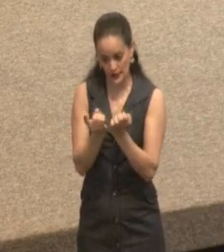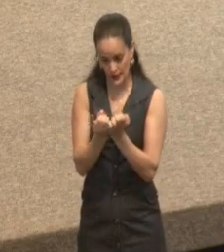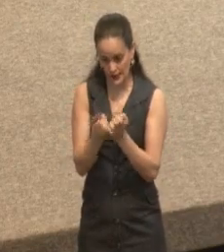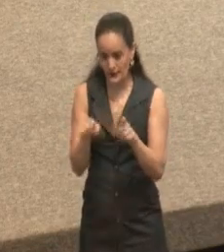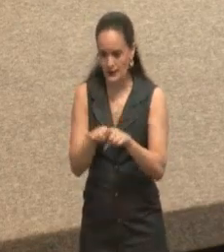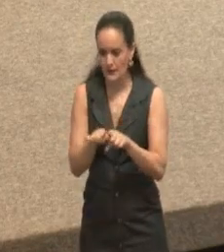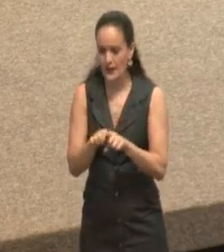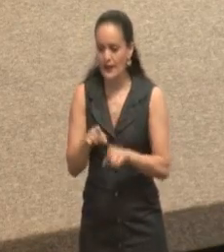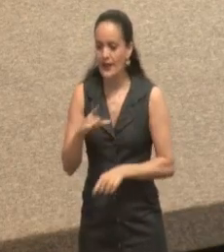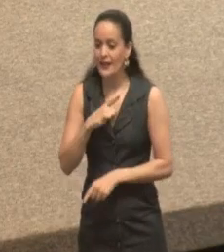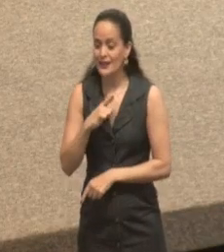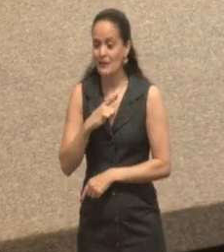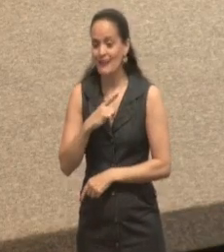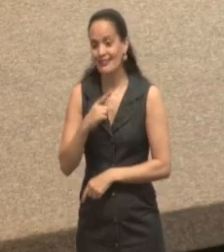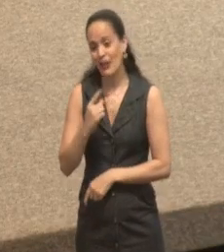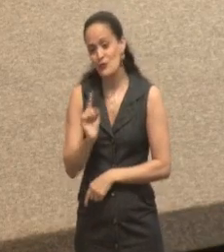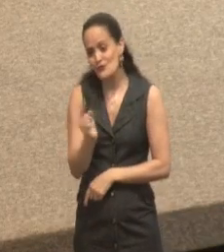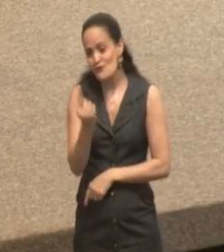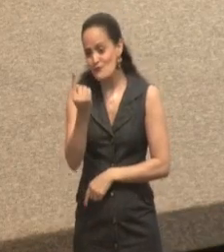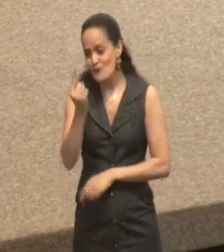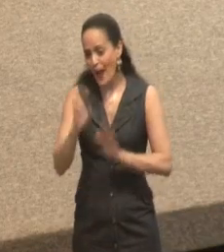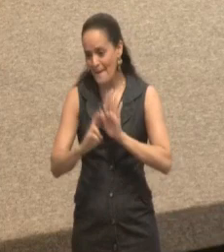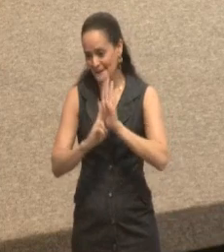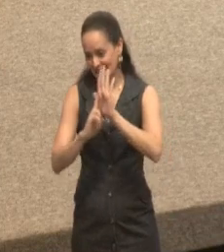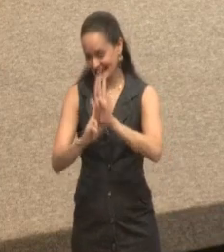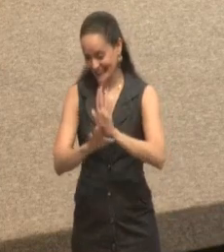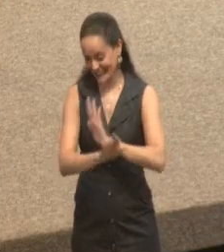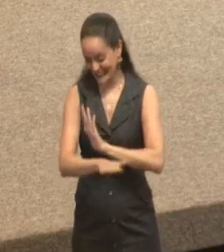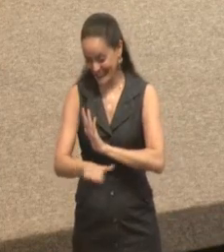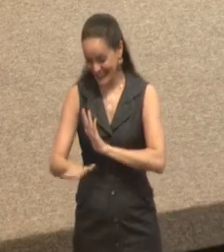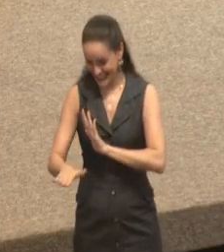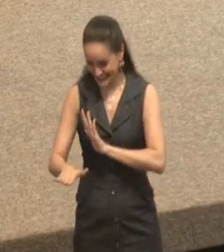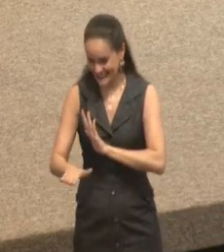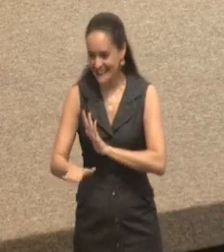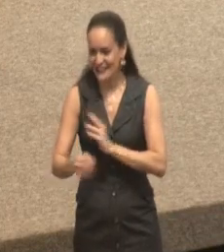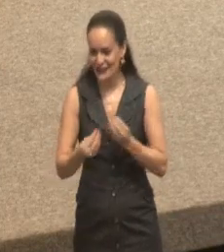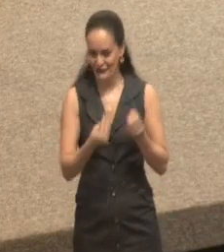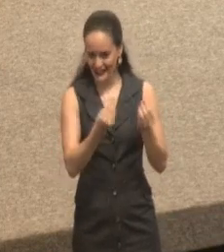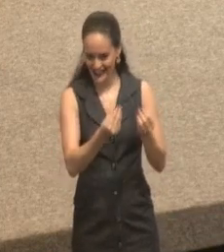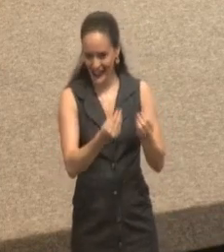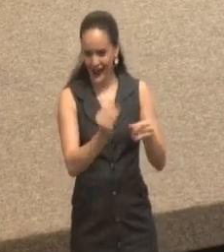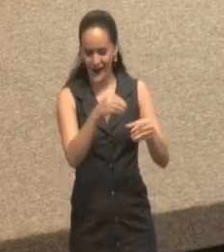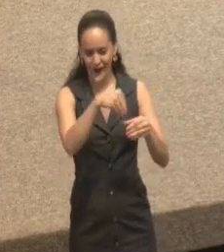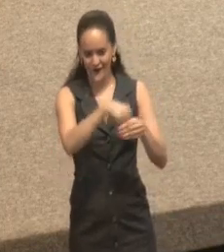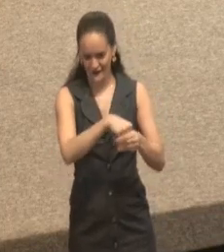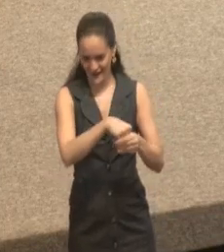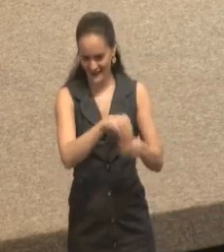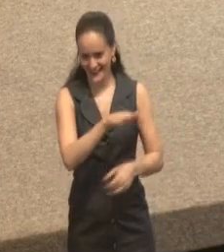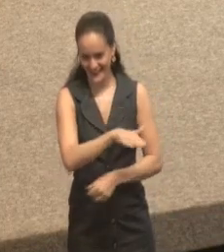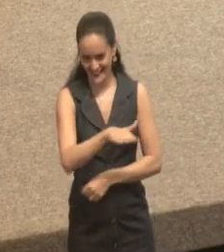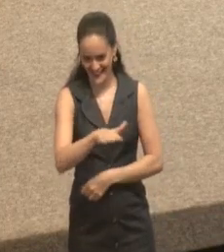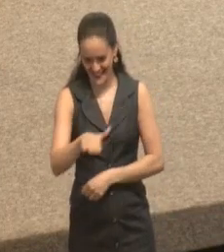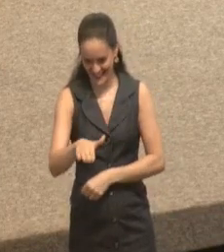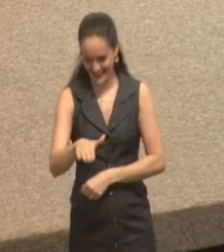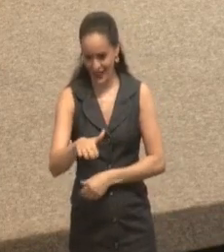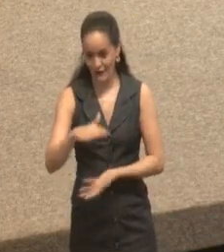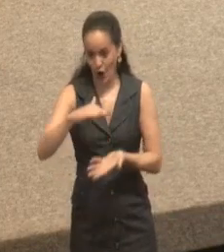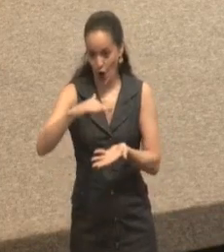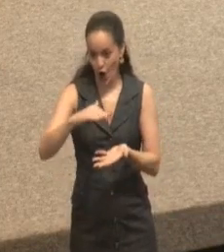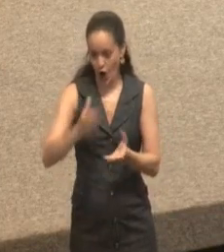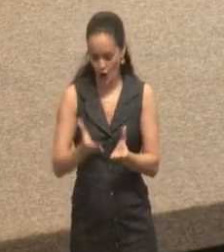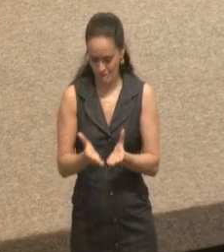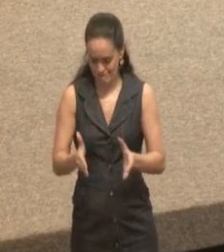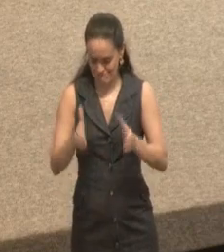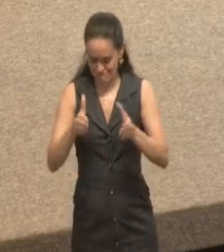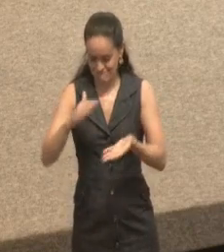um representante do Crescer, que vai representar a classe na oferta nesse instante, trazendo um cofrinho. Eles